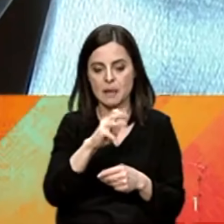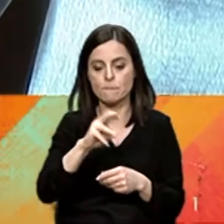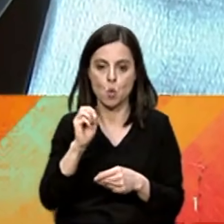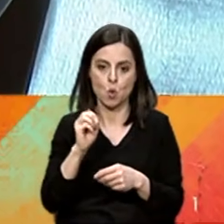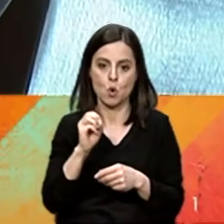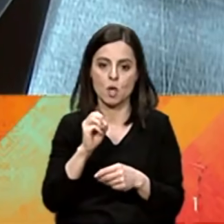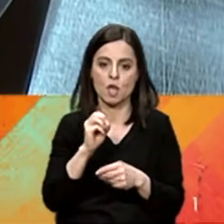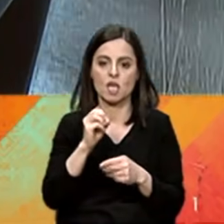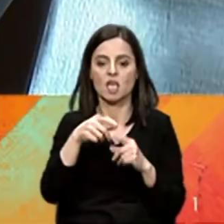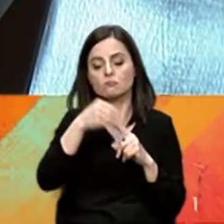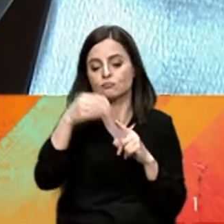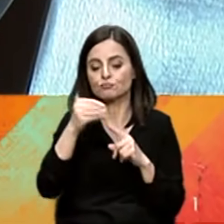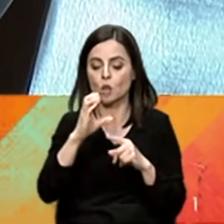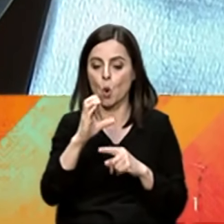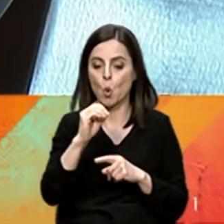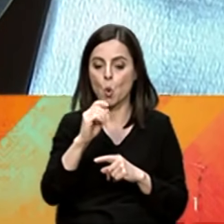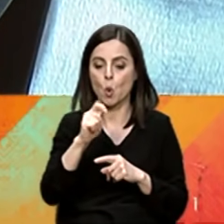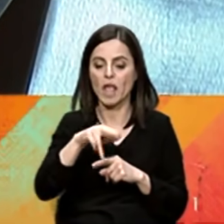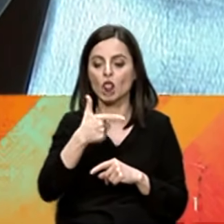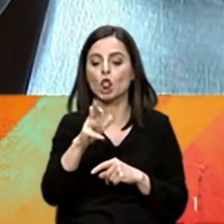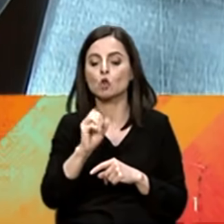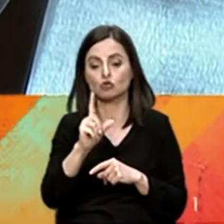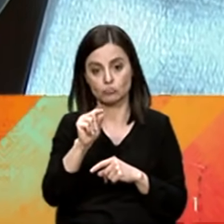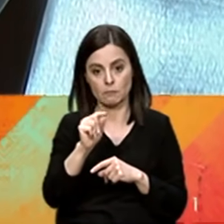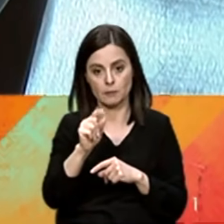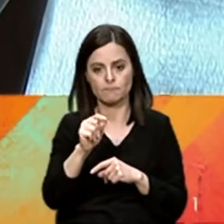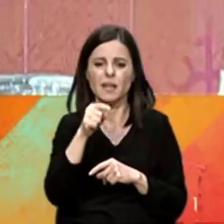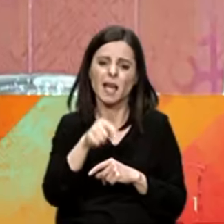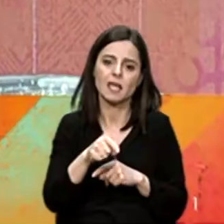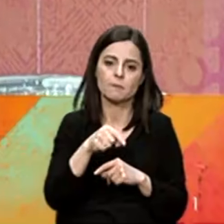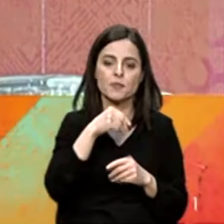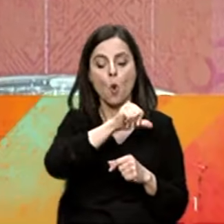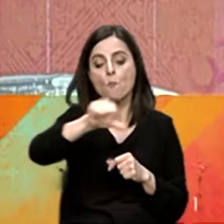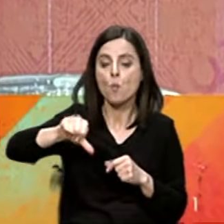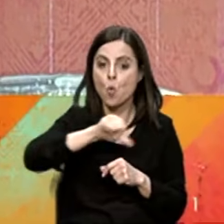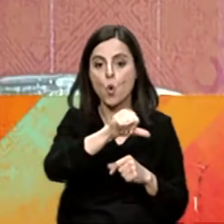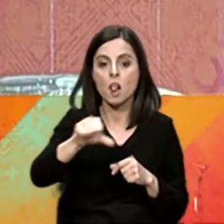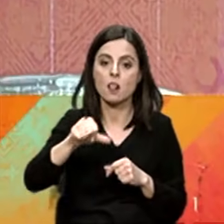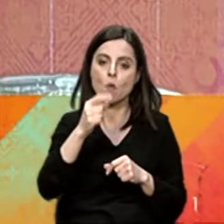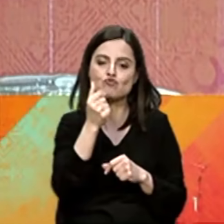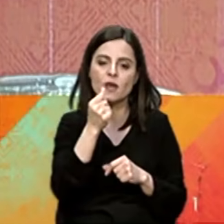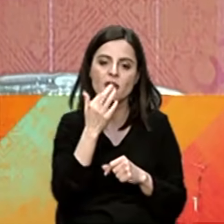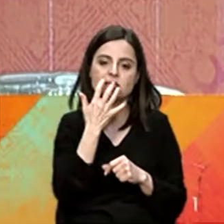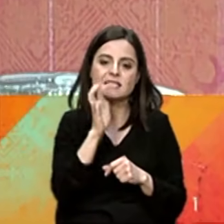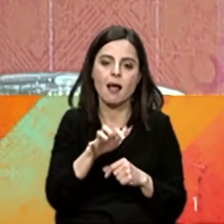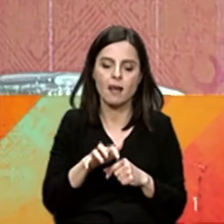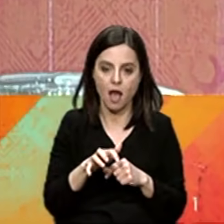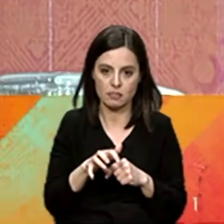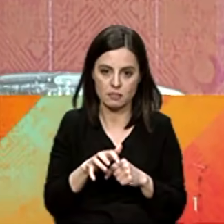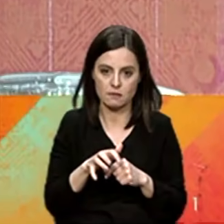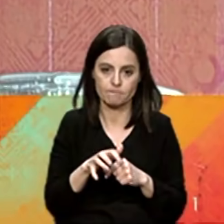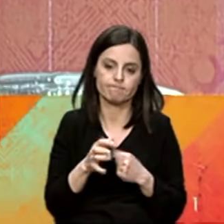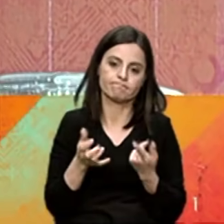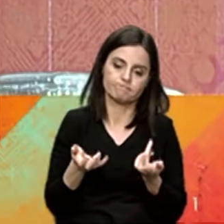vou pôr tudo. Mais completo, olha. Aqui a questão do molho é porque o molho também é um bocadinho salgado. O molho de soja às vezes é um